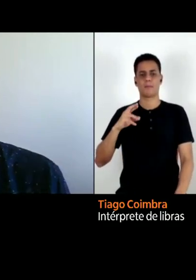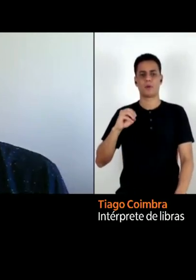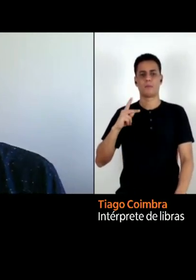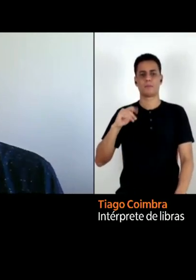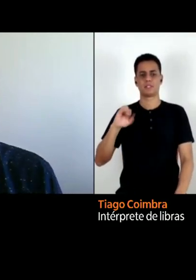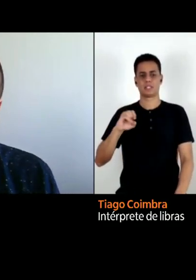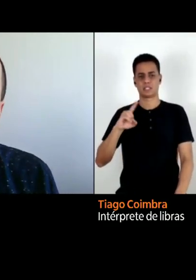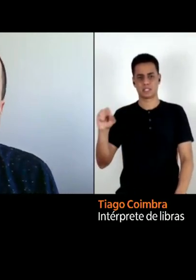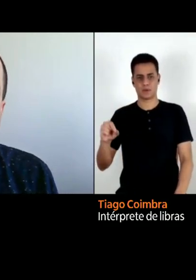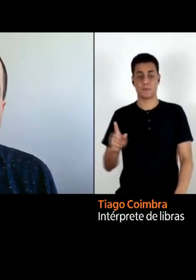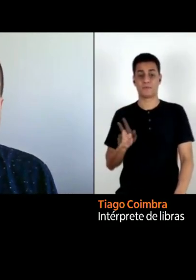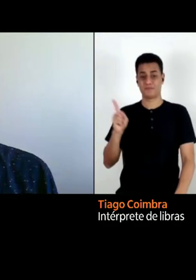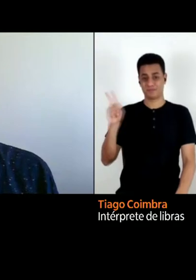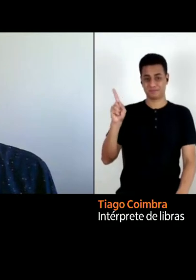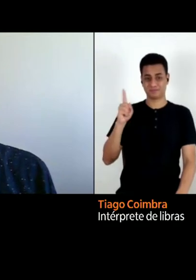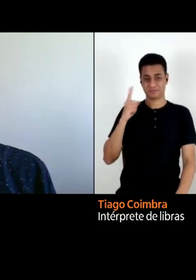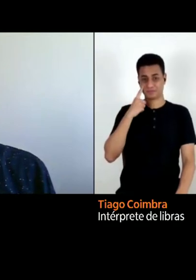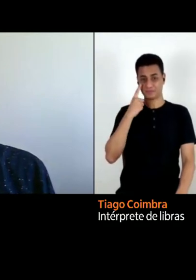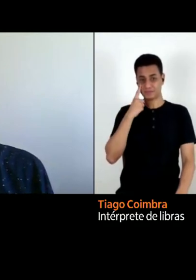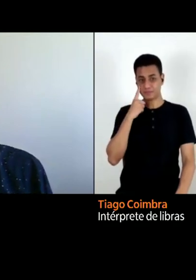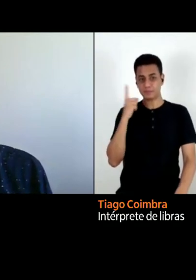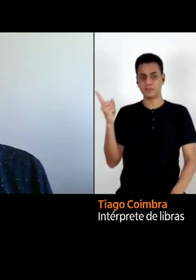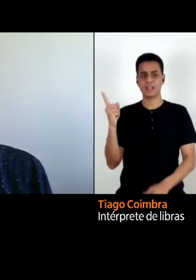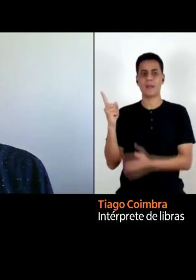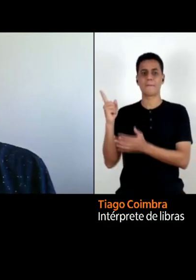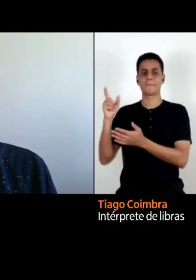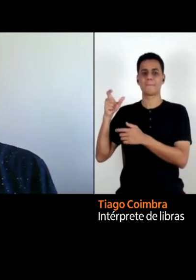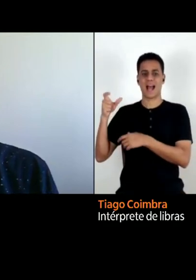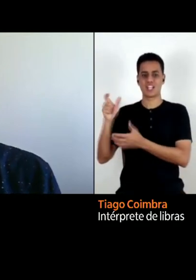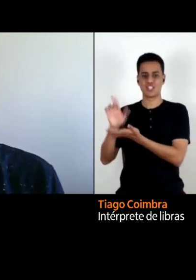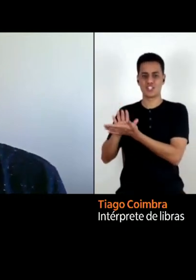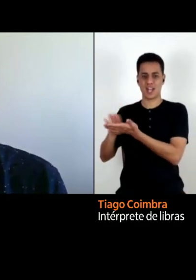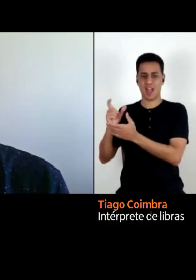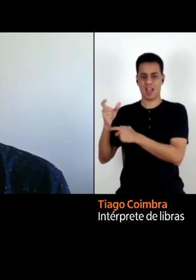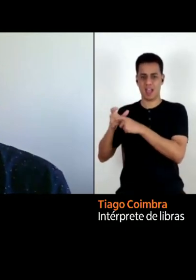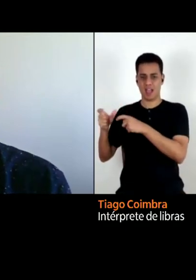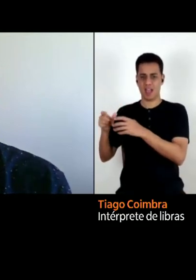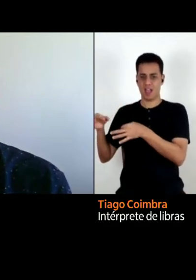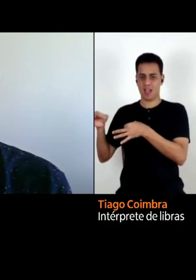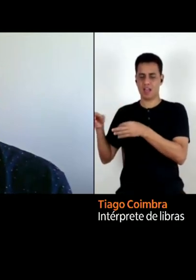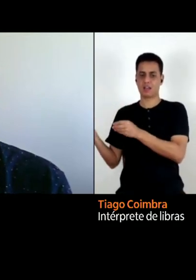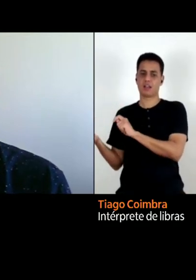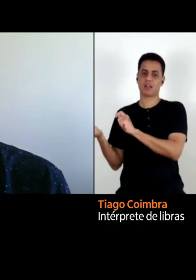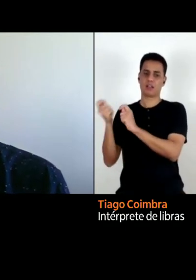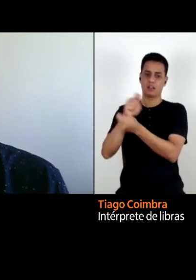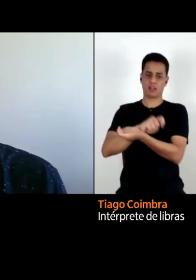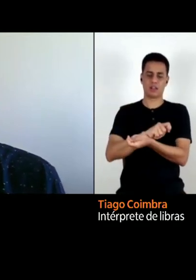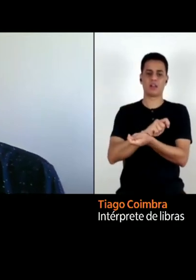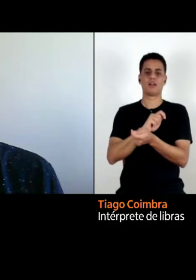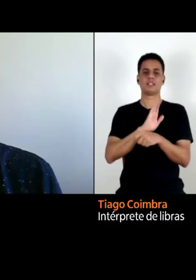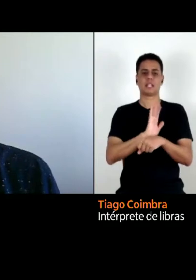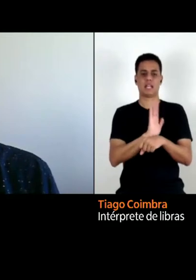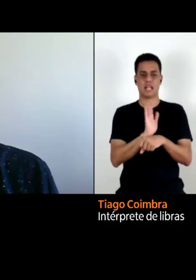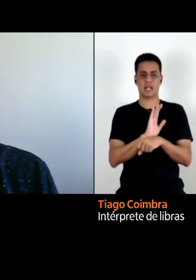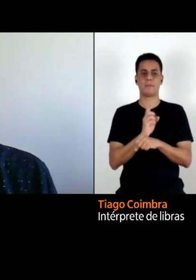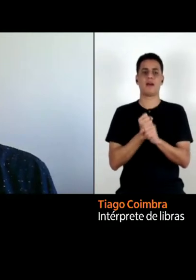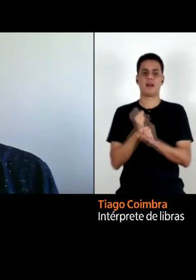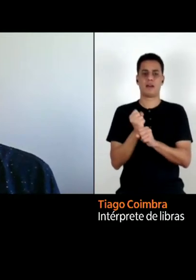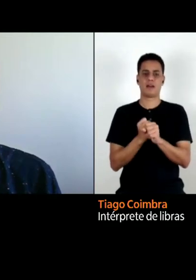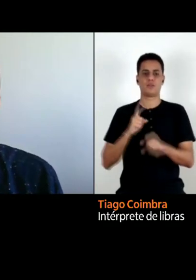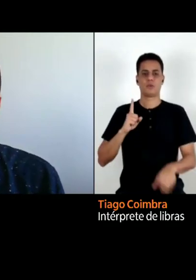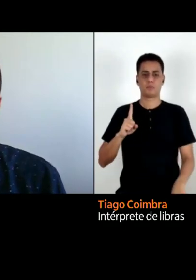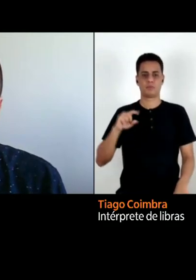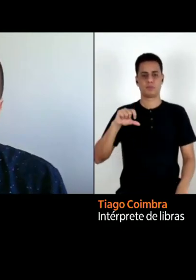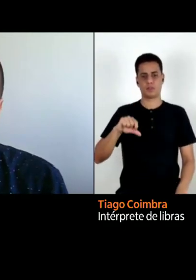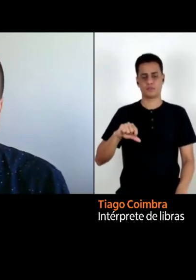Burroughs, que saíram da página para a tela de cinema, num filme de 1966,